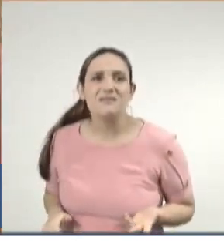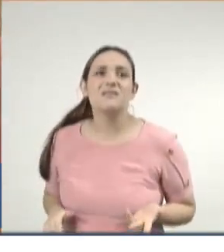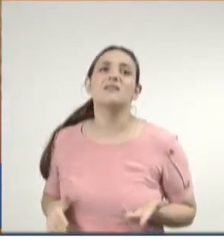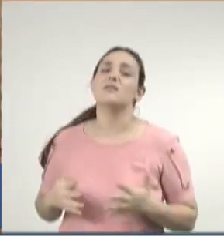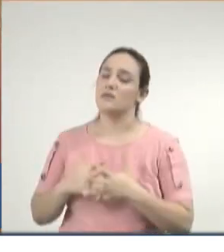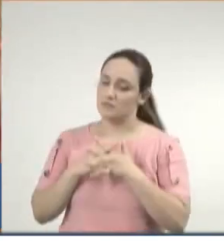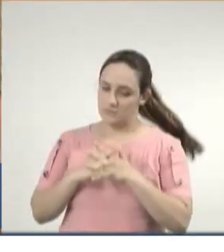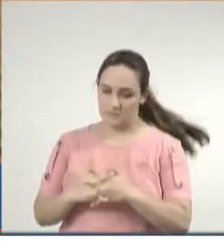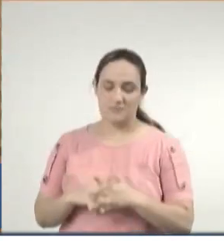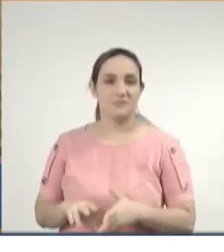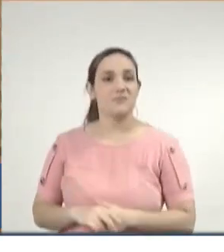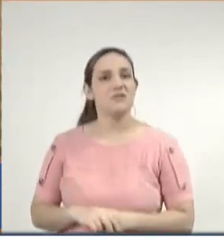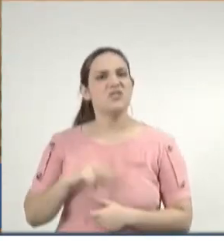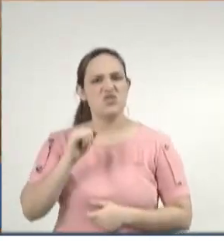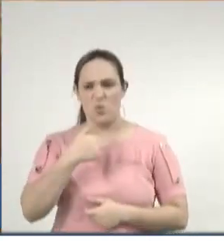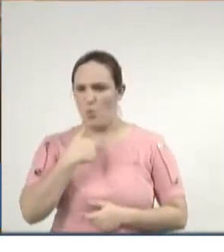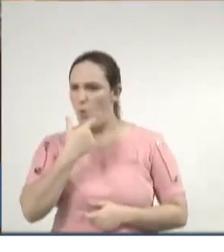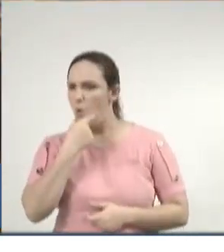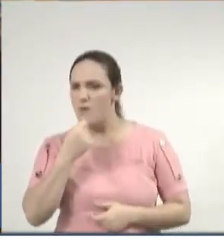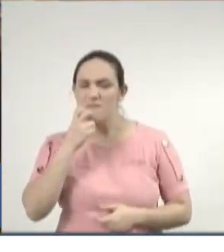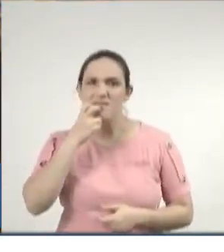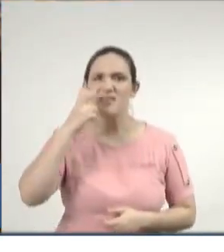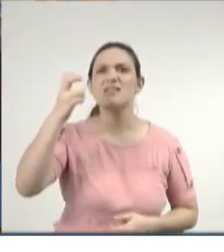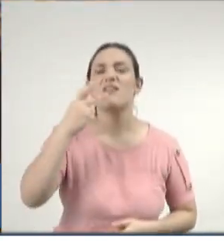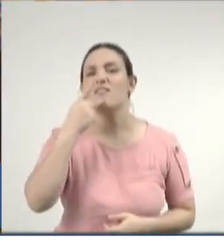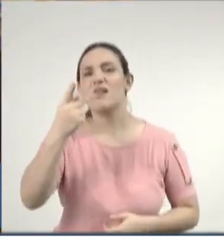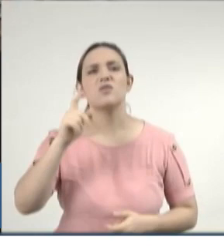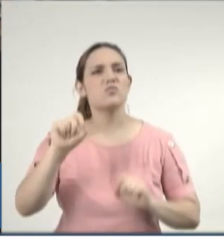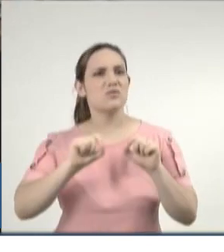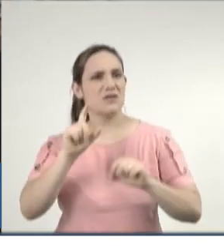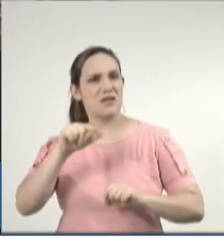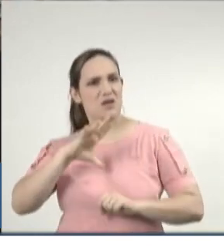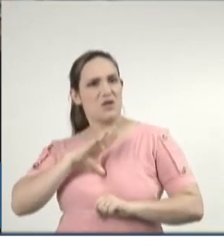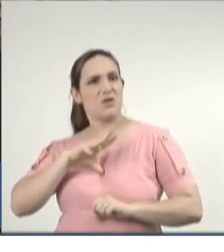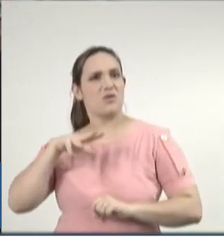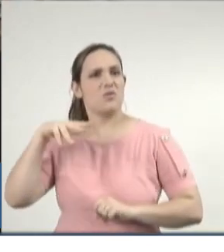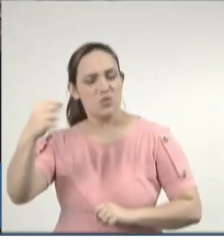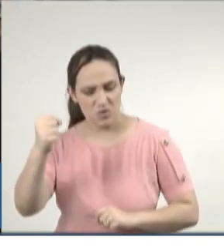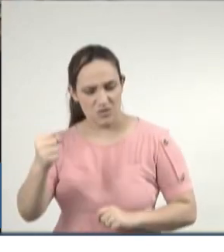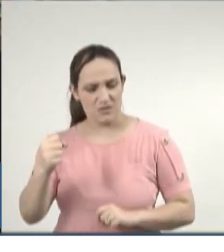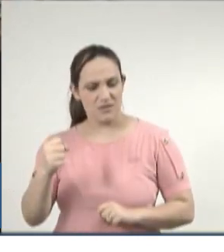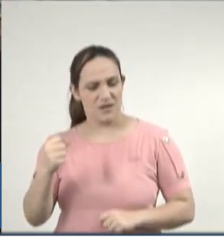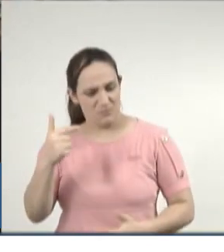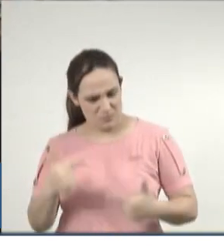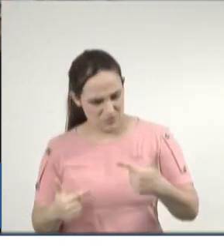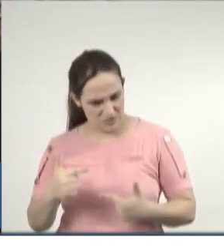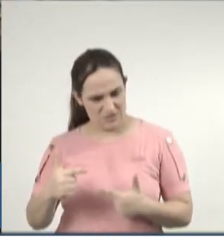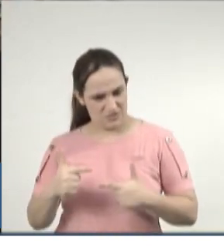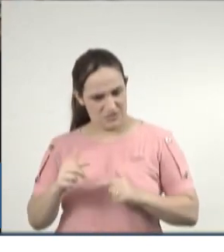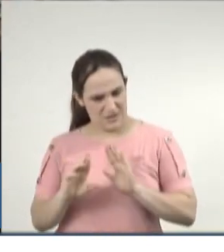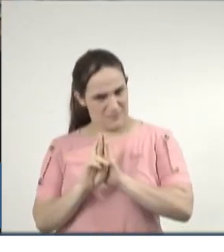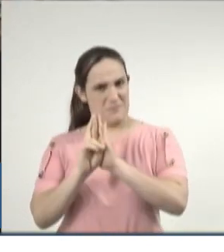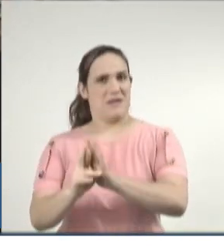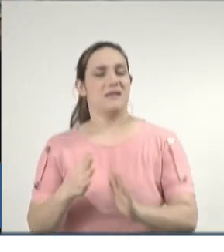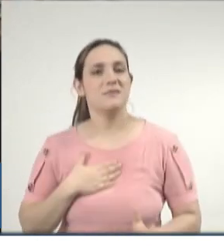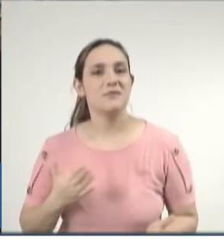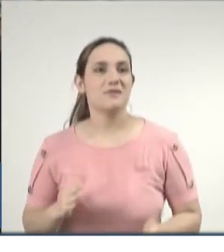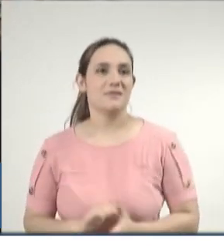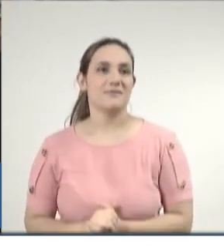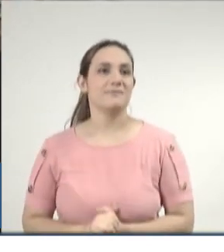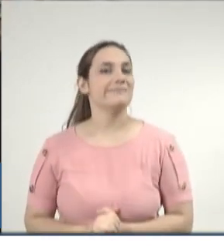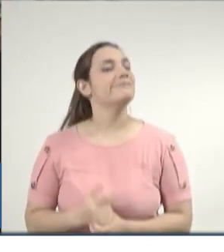complicado. Se o homem levanta a voz, ele é o quê? Ele é corajoso. Esse é o político que me representa. Exatamente. Imagine